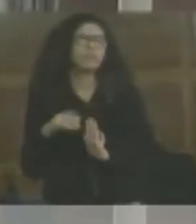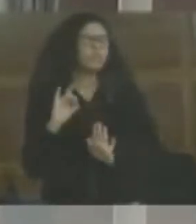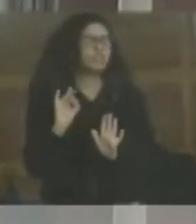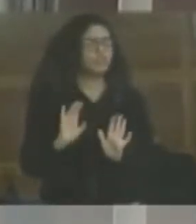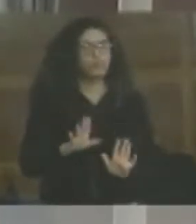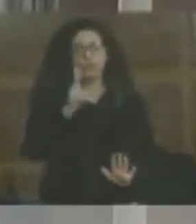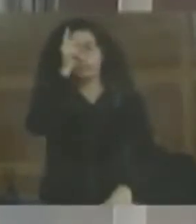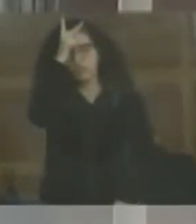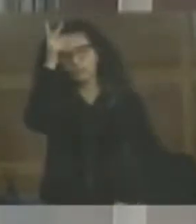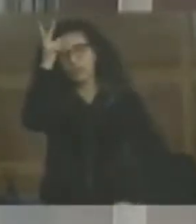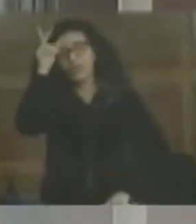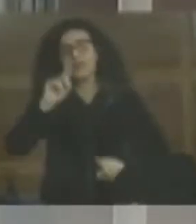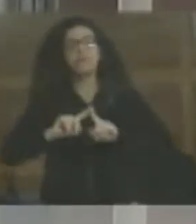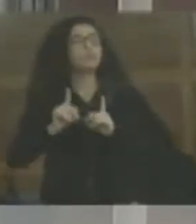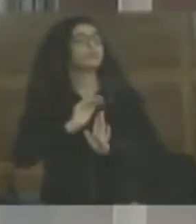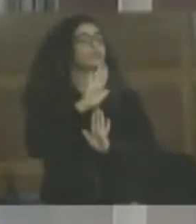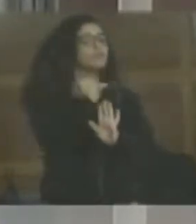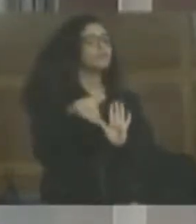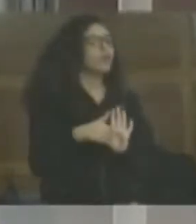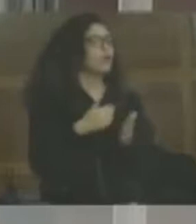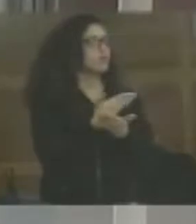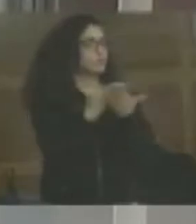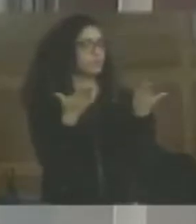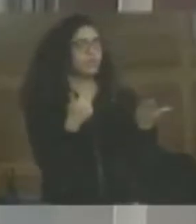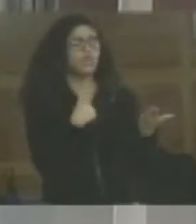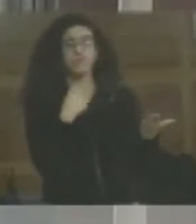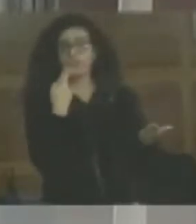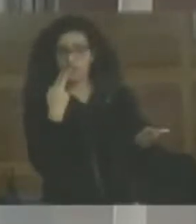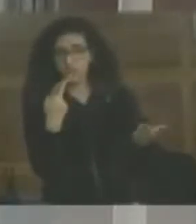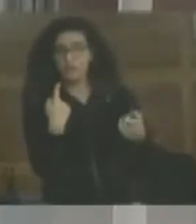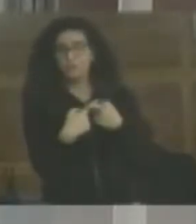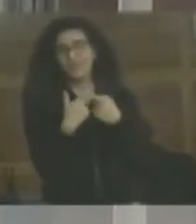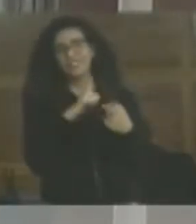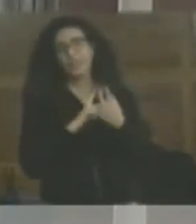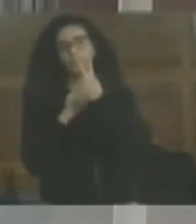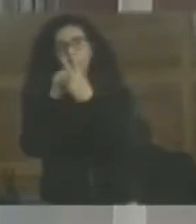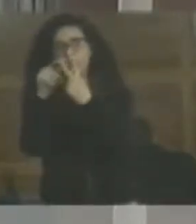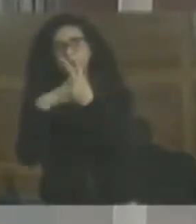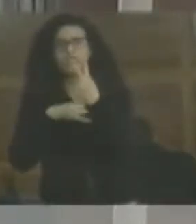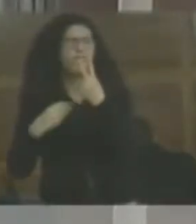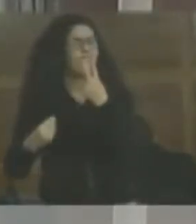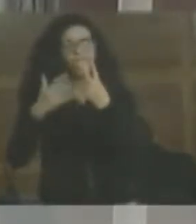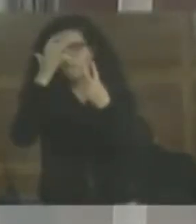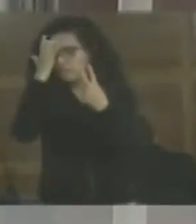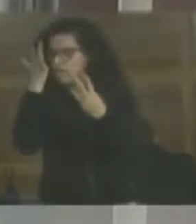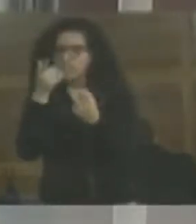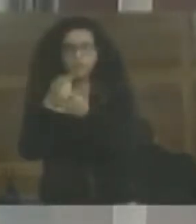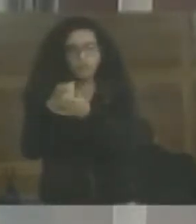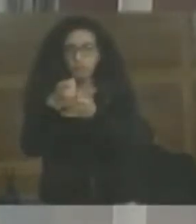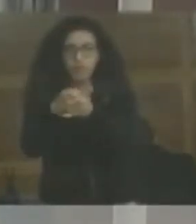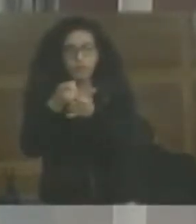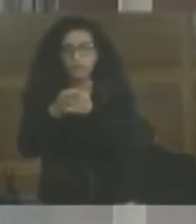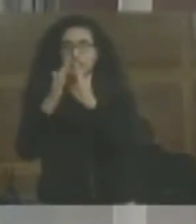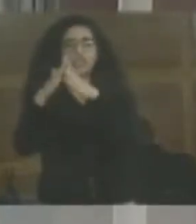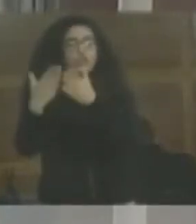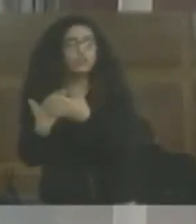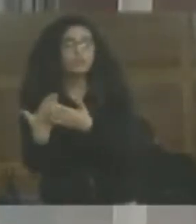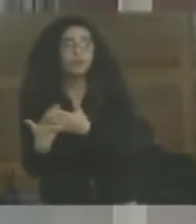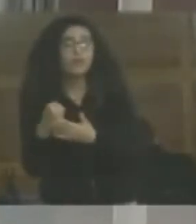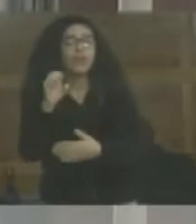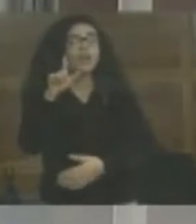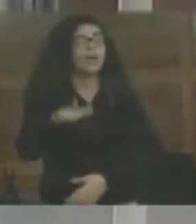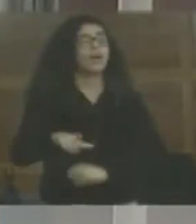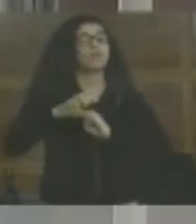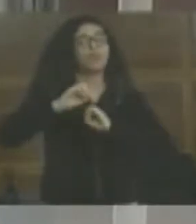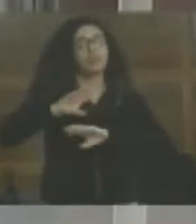município, como todos nós aqui. Eu falo todos nós porque eu tenho dois filhos. Porque é muito fácil também a gente só cobrar. O colégio é para trazer